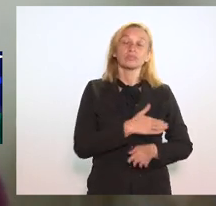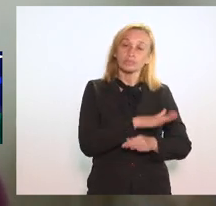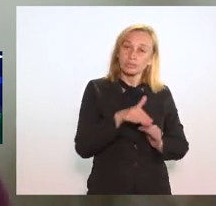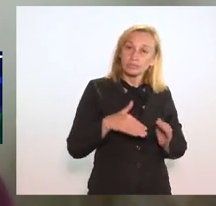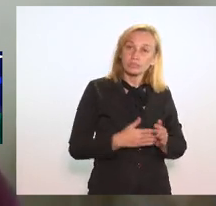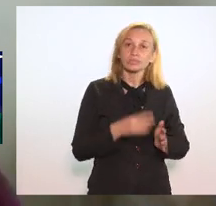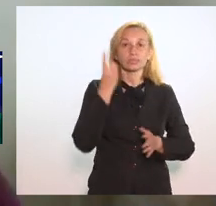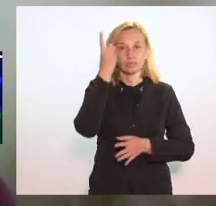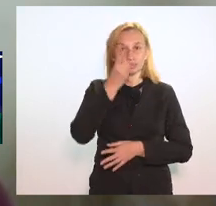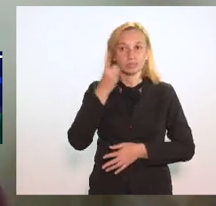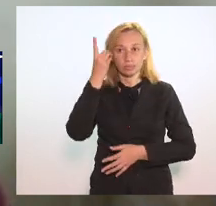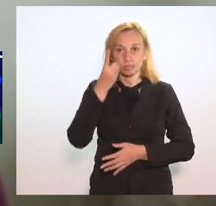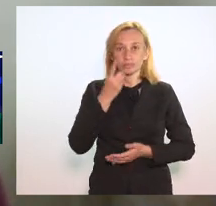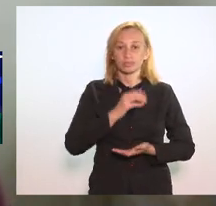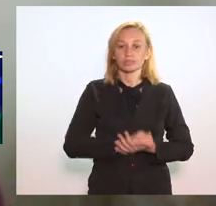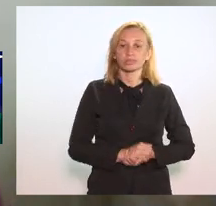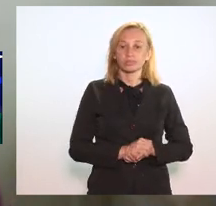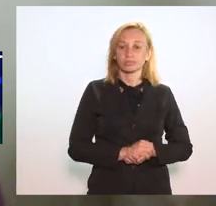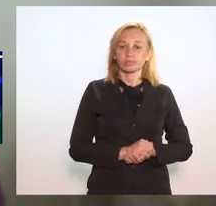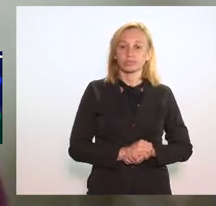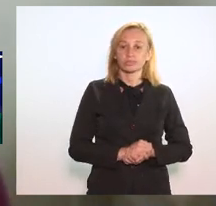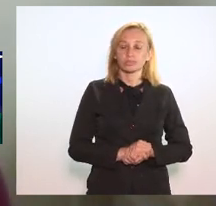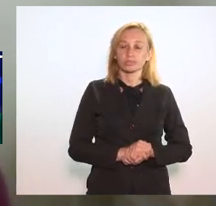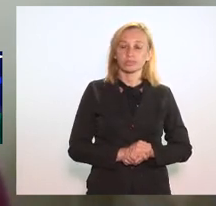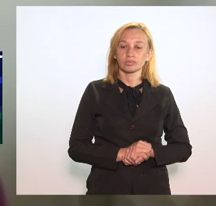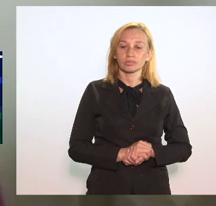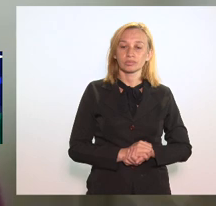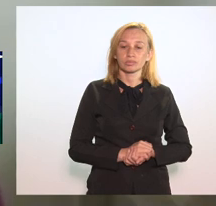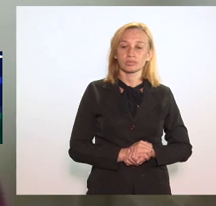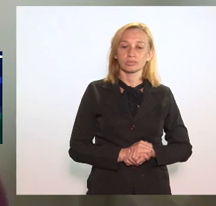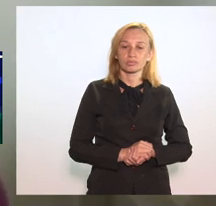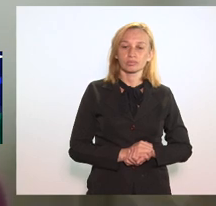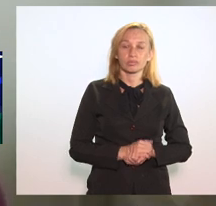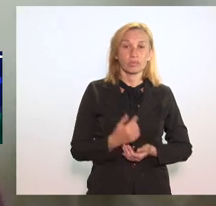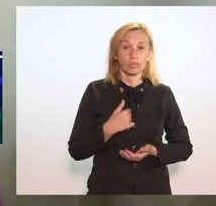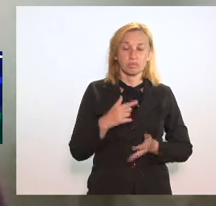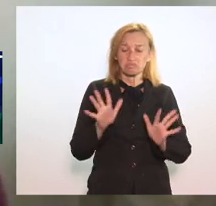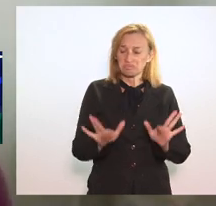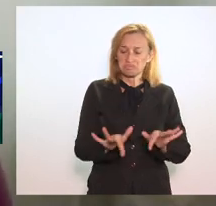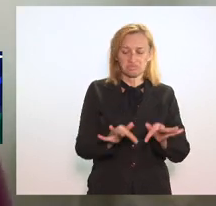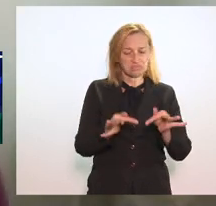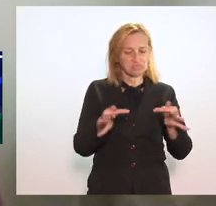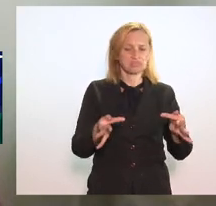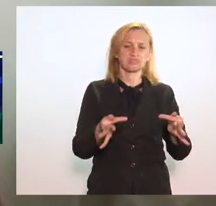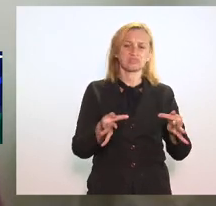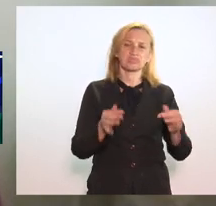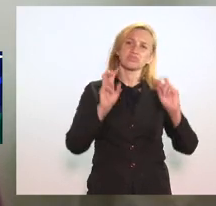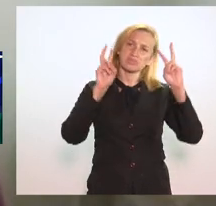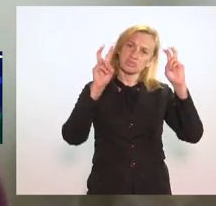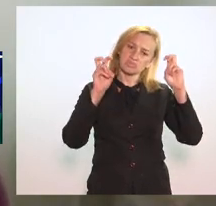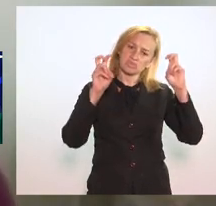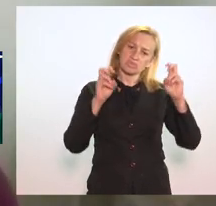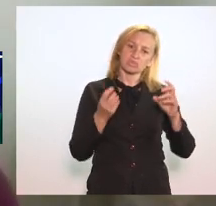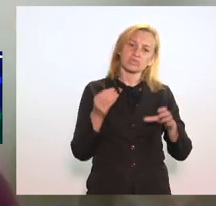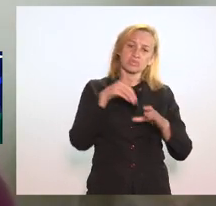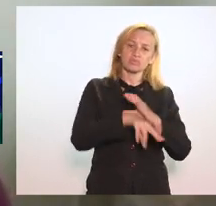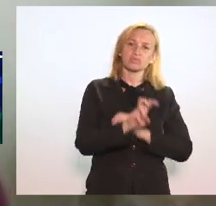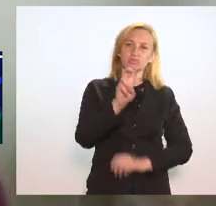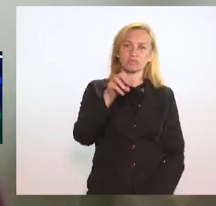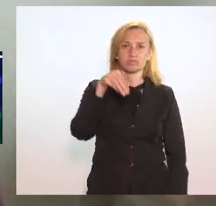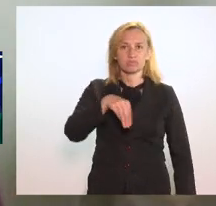senhores deputados Tentarei você bastante sintético dentro dos cinco